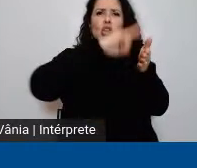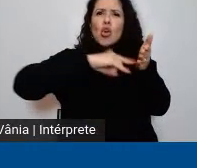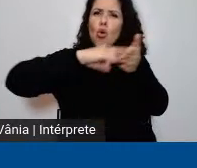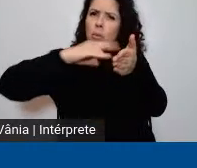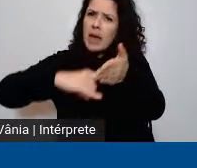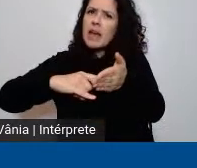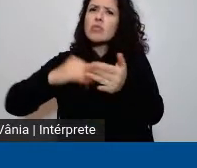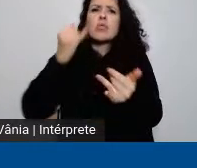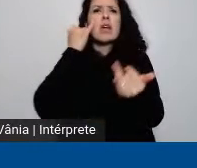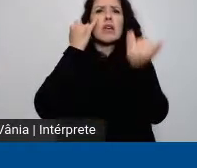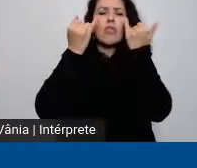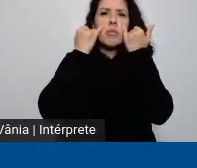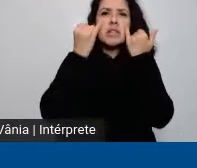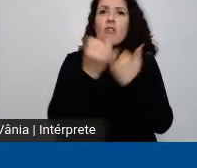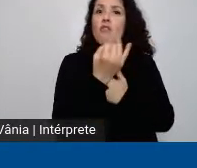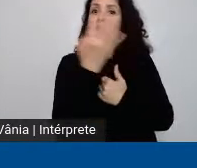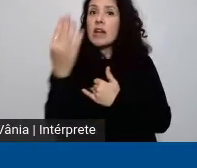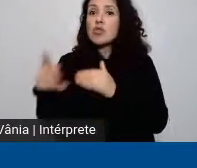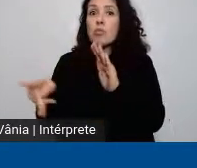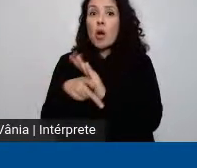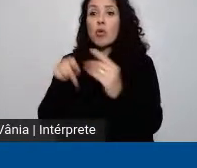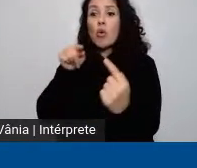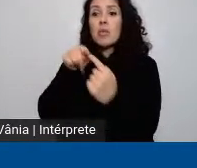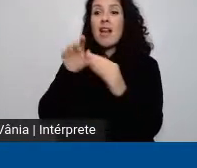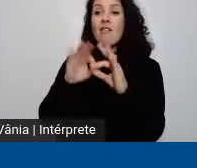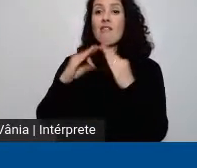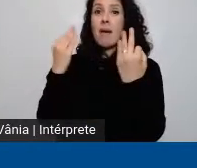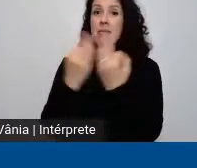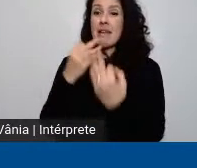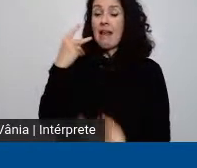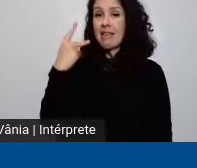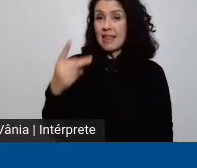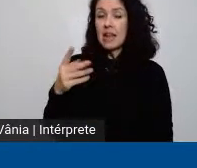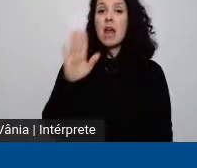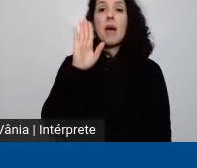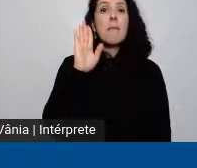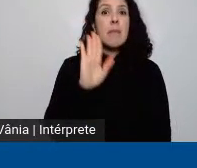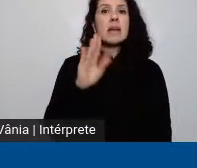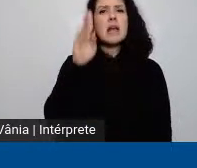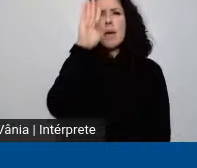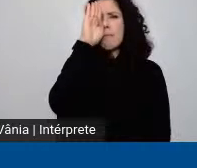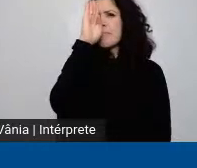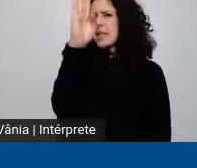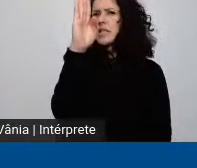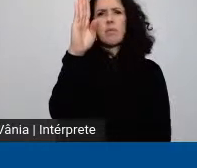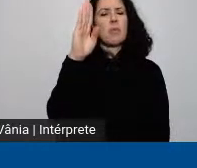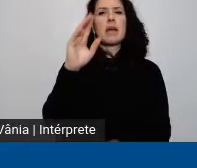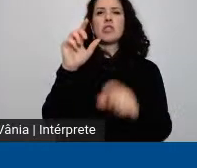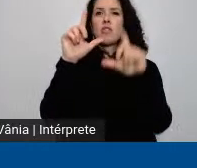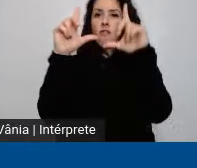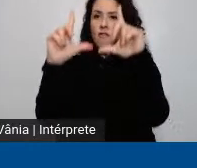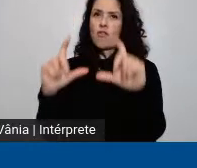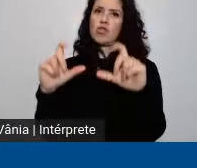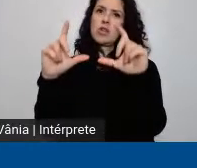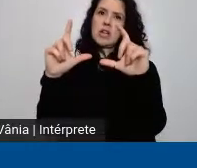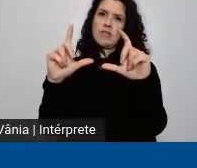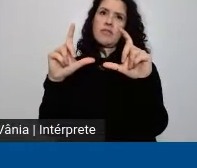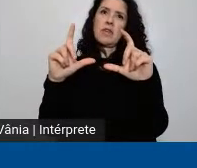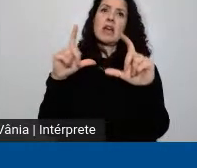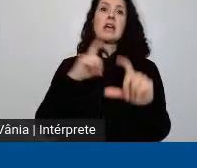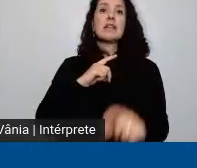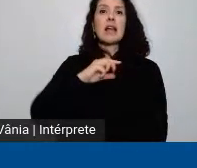também de caráter familiar, mas fundamentalmente fotografia, incluindo-se aí também milhares